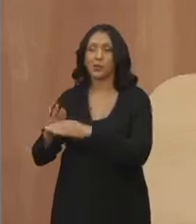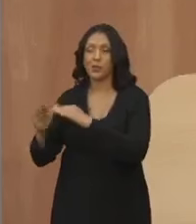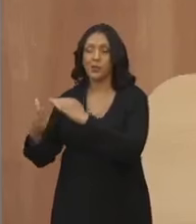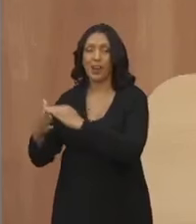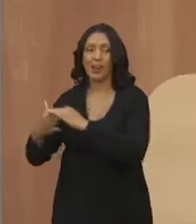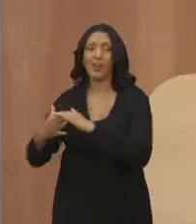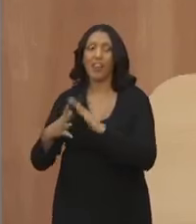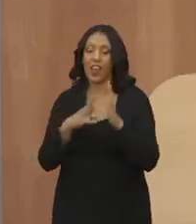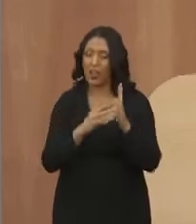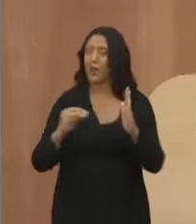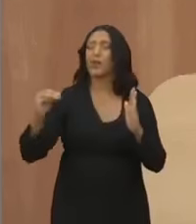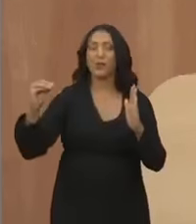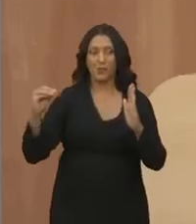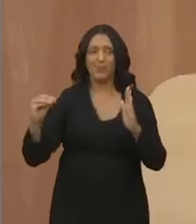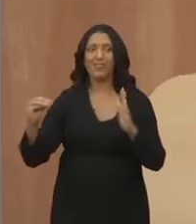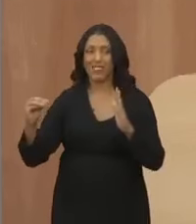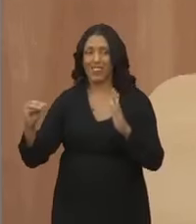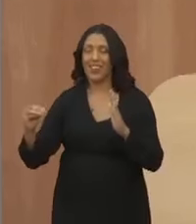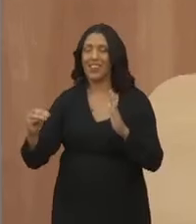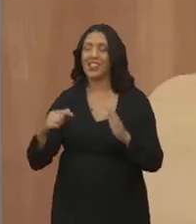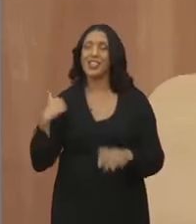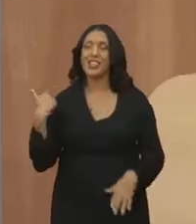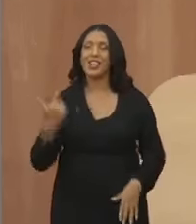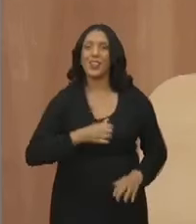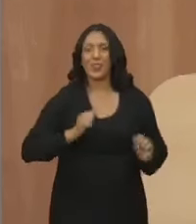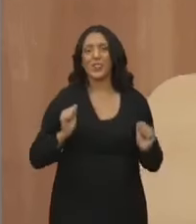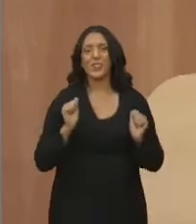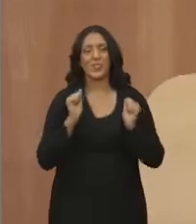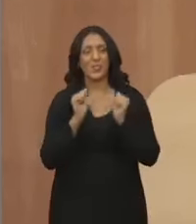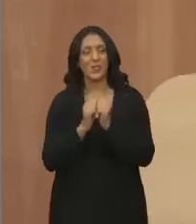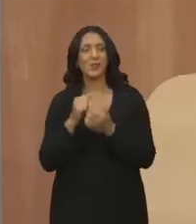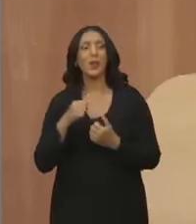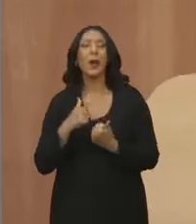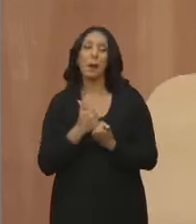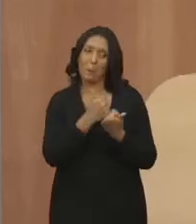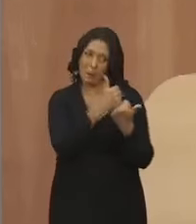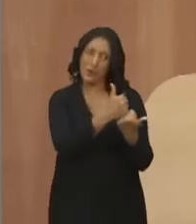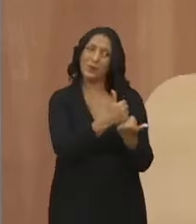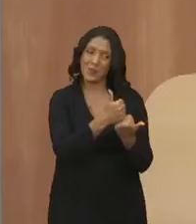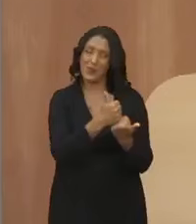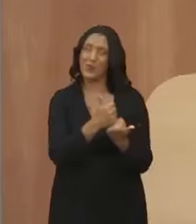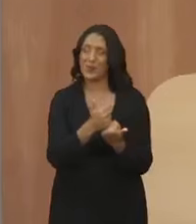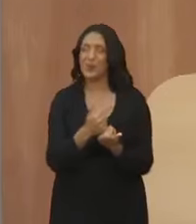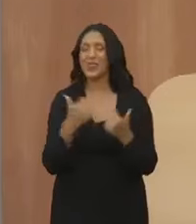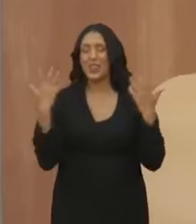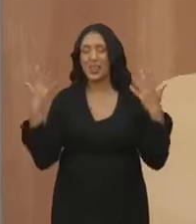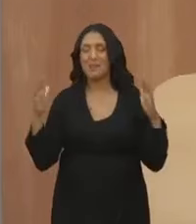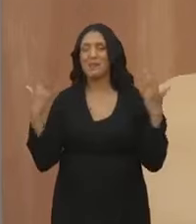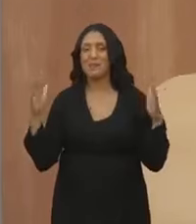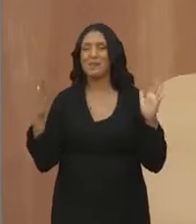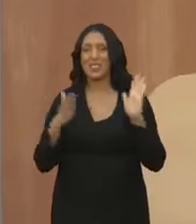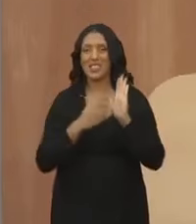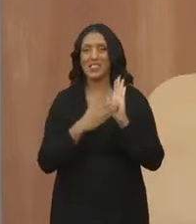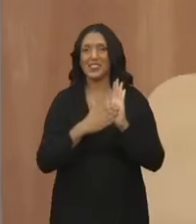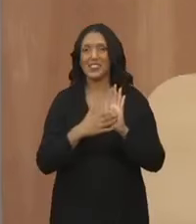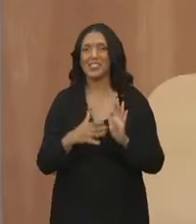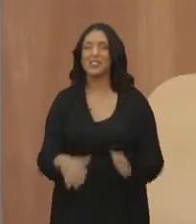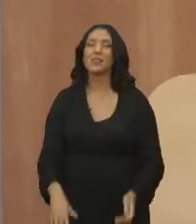realizam e vamos juntos. O IJAL acordou e eu estou com vocês. Parabéns, vamos junto nessa.